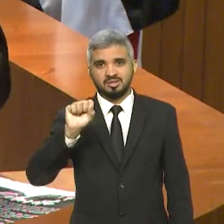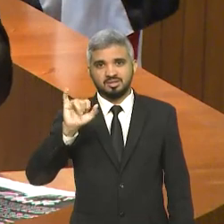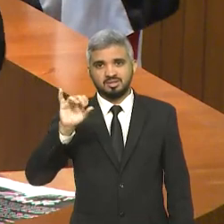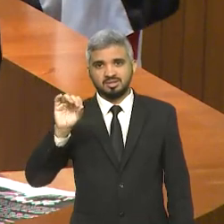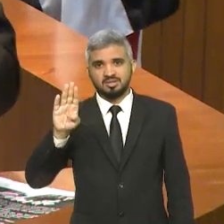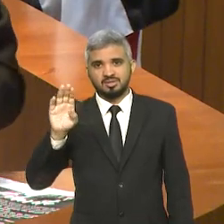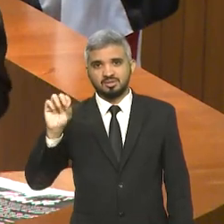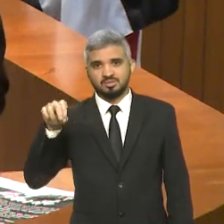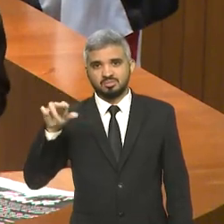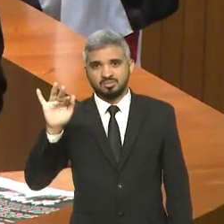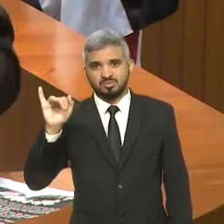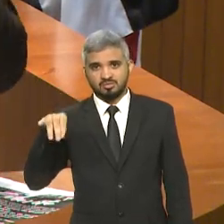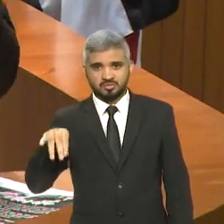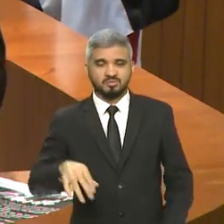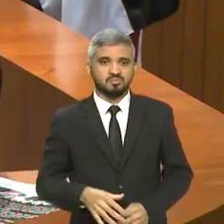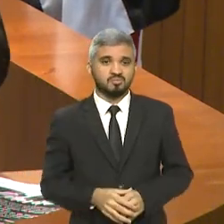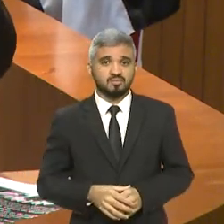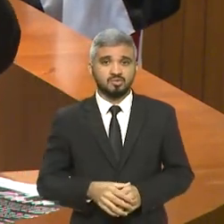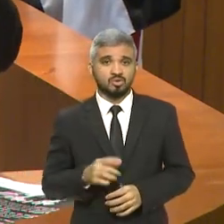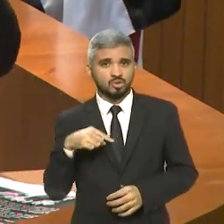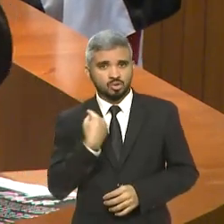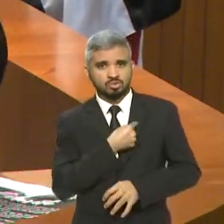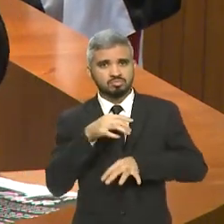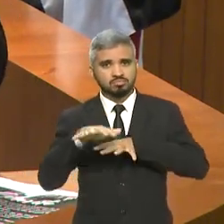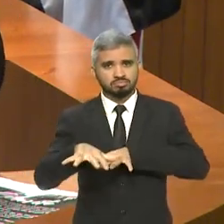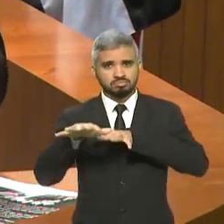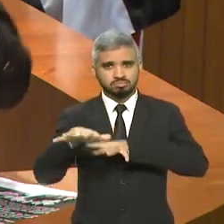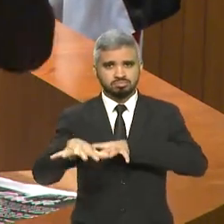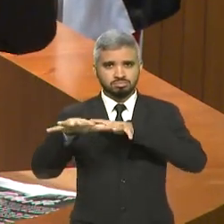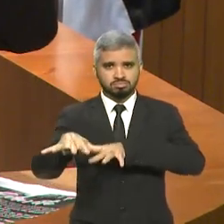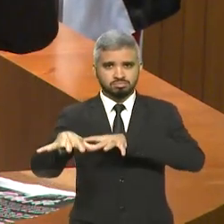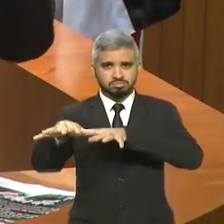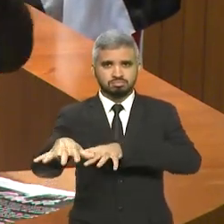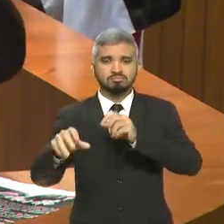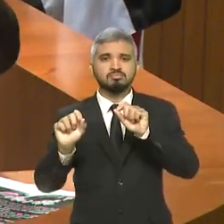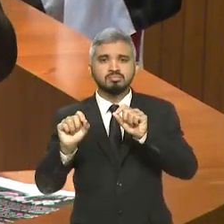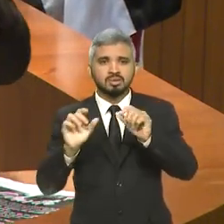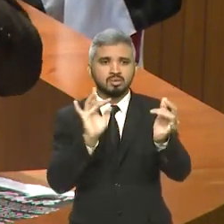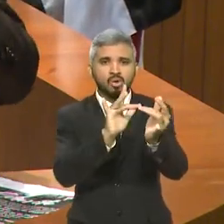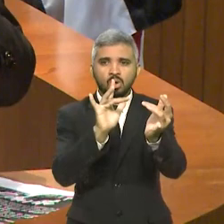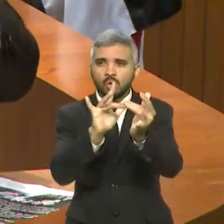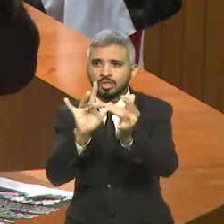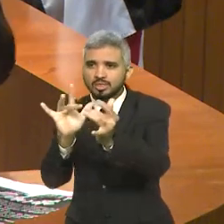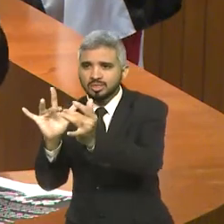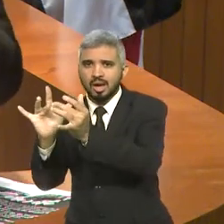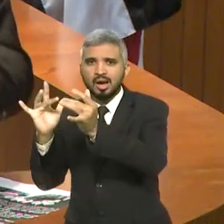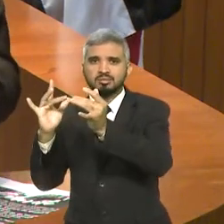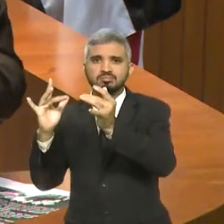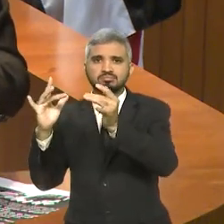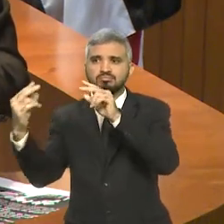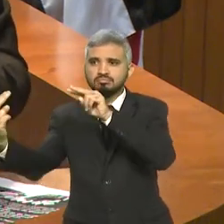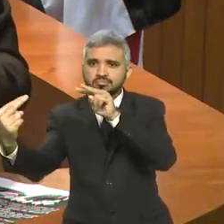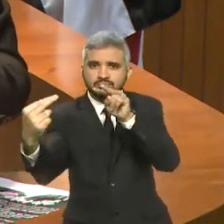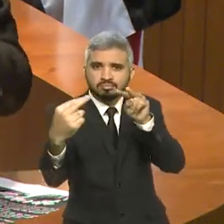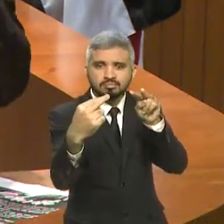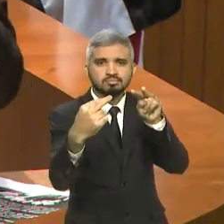levando esperança para essas cidades, falando para essas pessoas olho no olho,